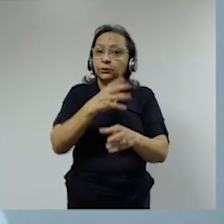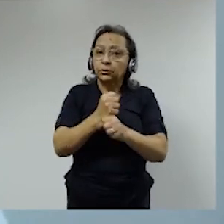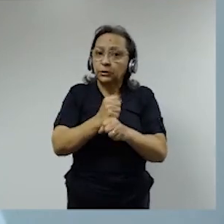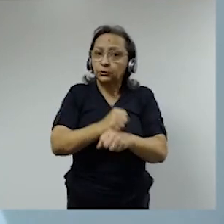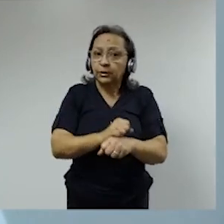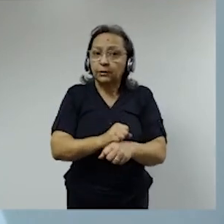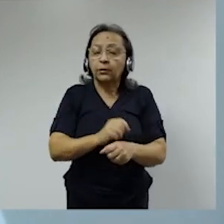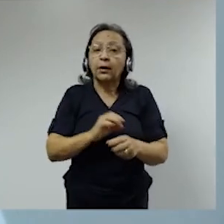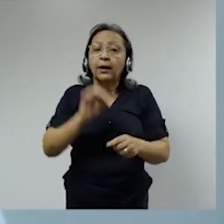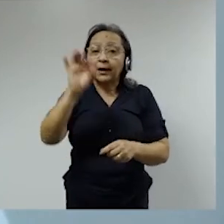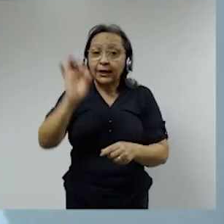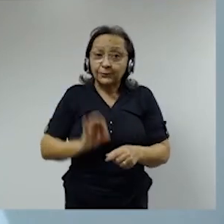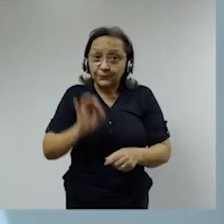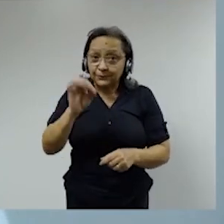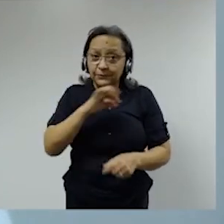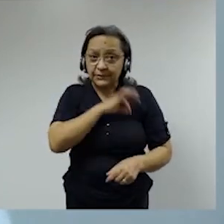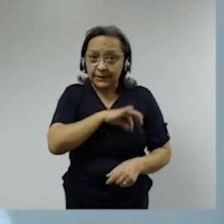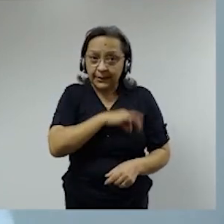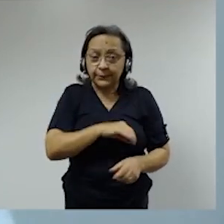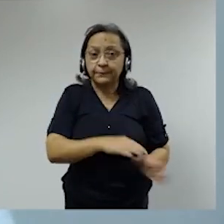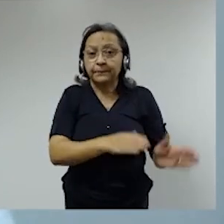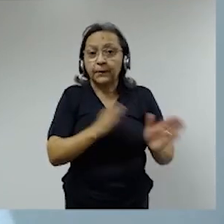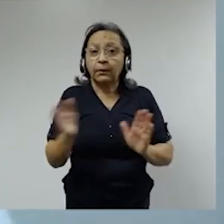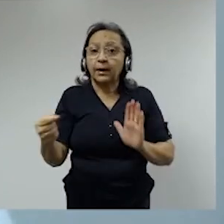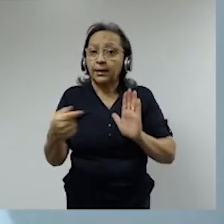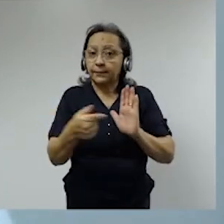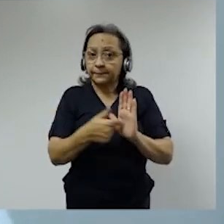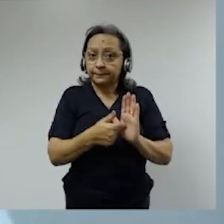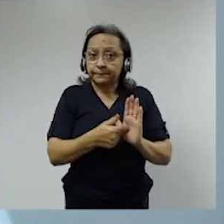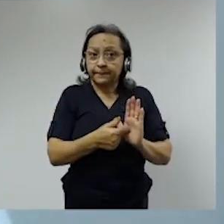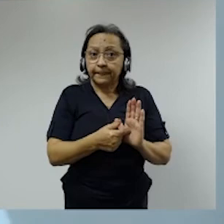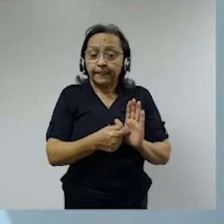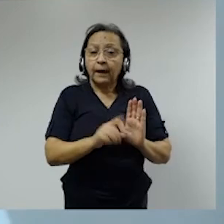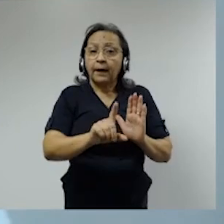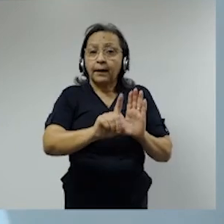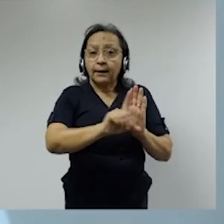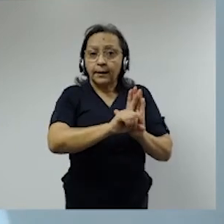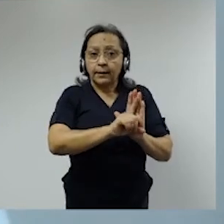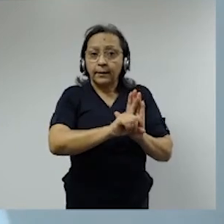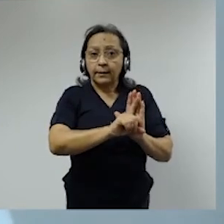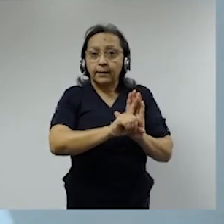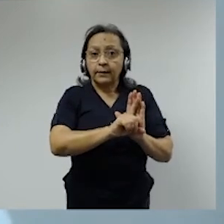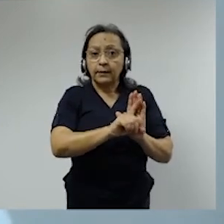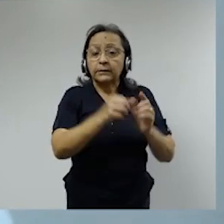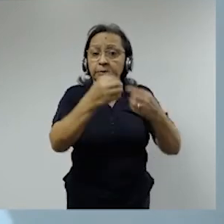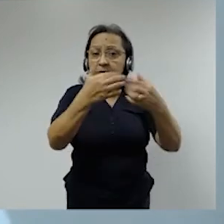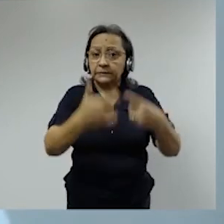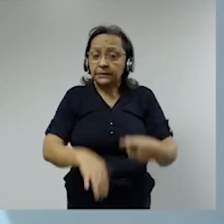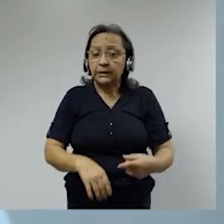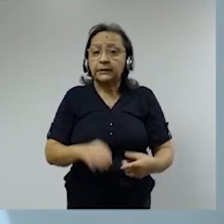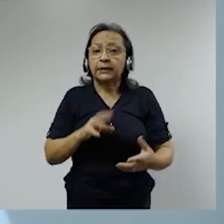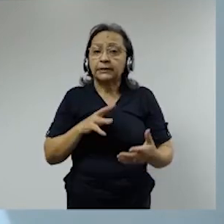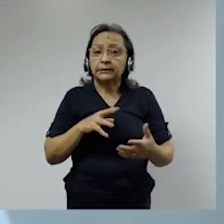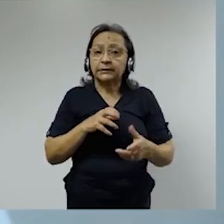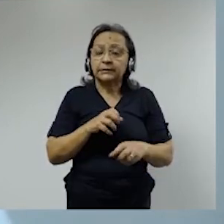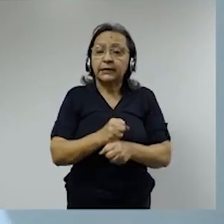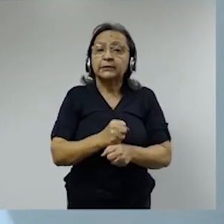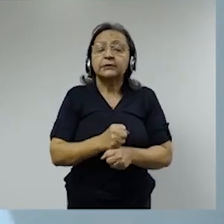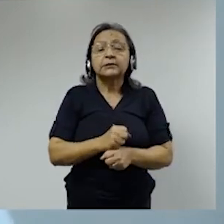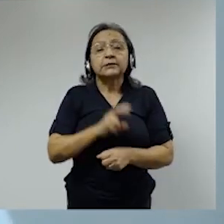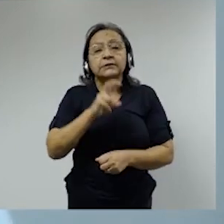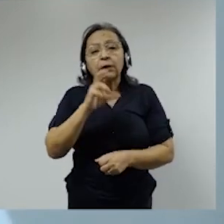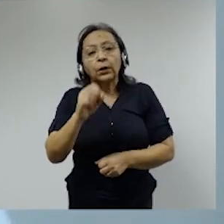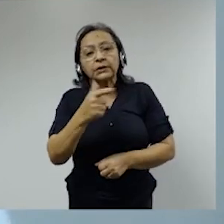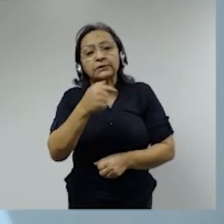redução proporcional de salário. Ela incide, embora a lei fale em incidência de 50%, de